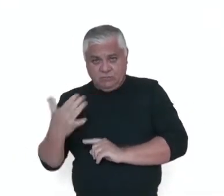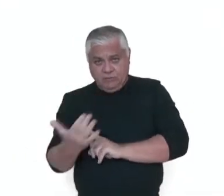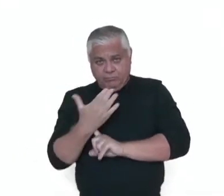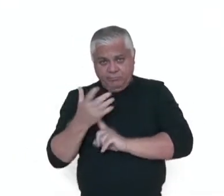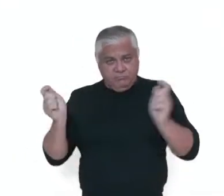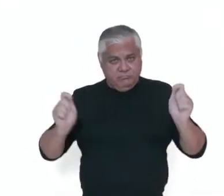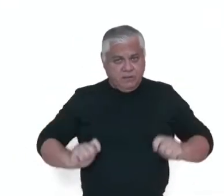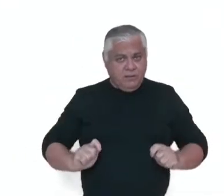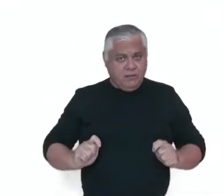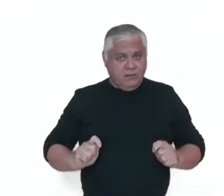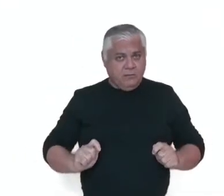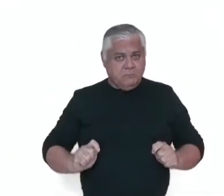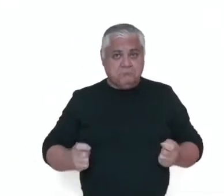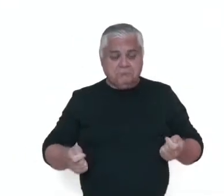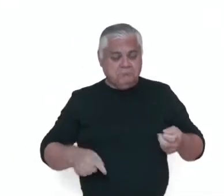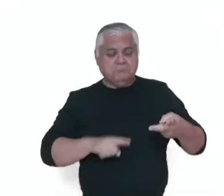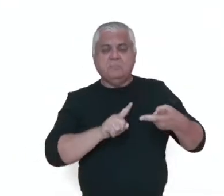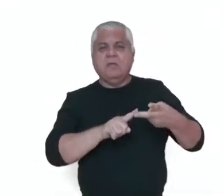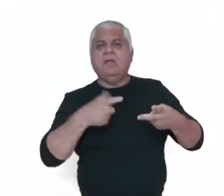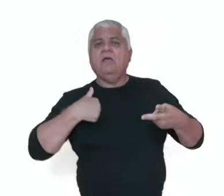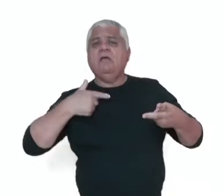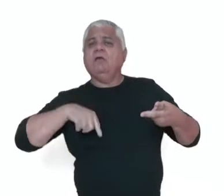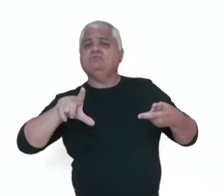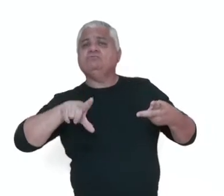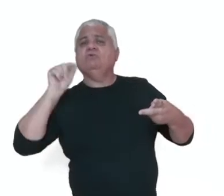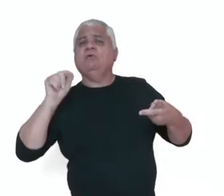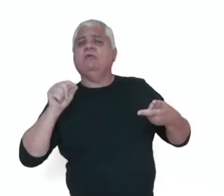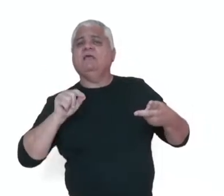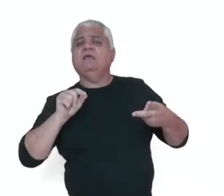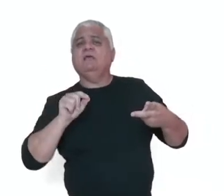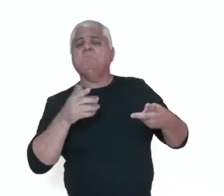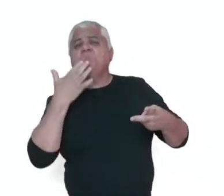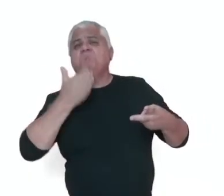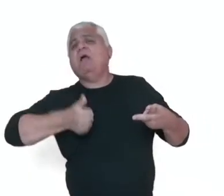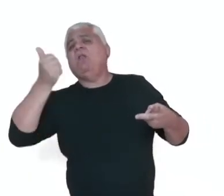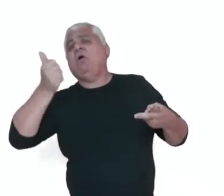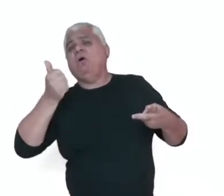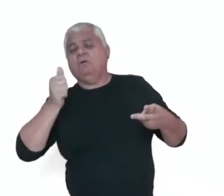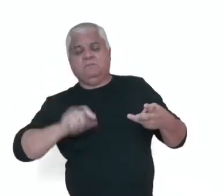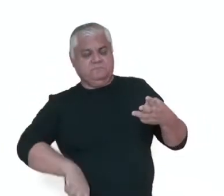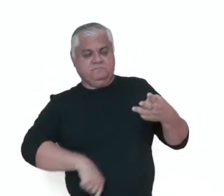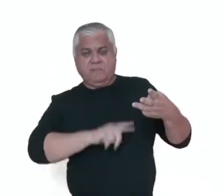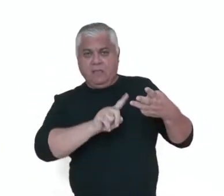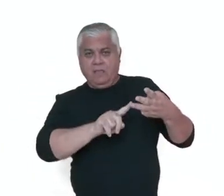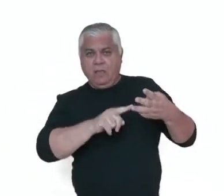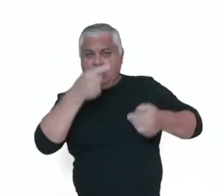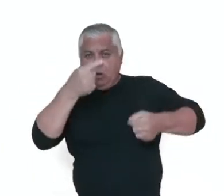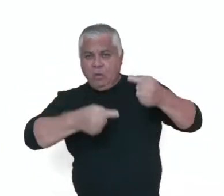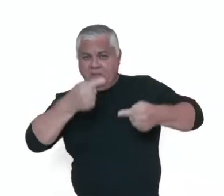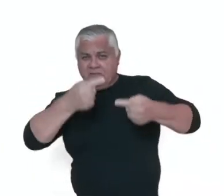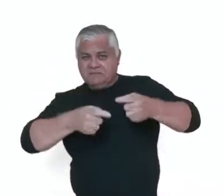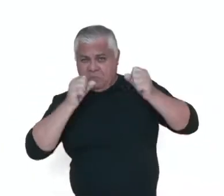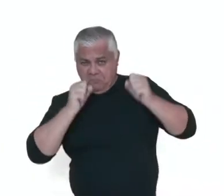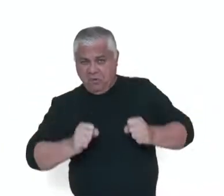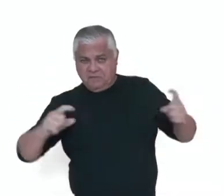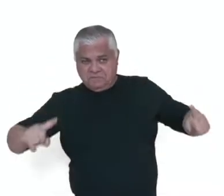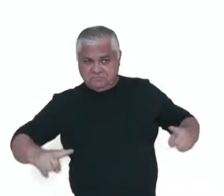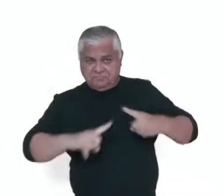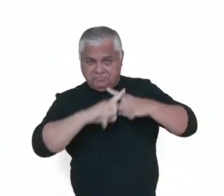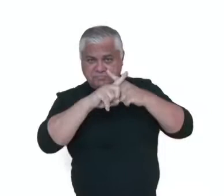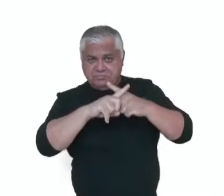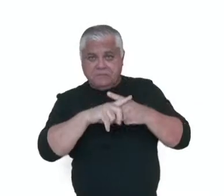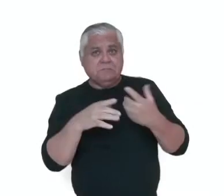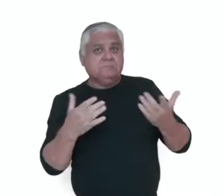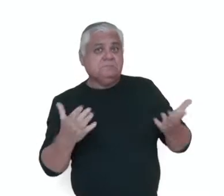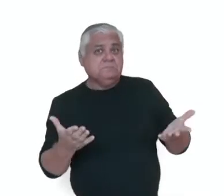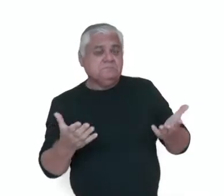Como escolher a melhor opção de ginástica? E quanto à competição? Será que as ginásticas podem ser competitivas?